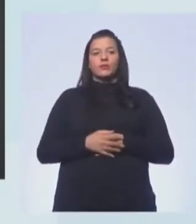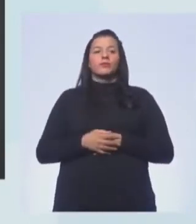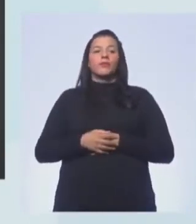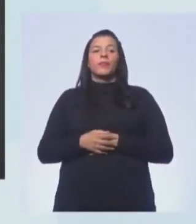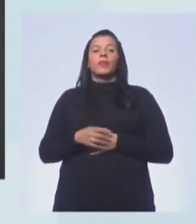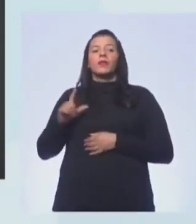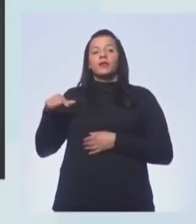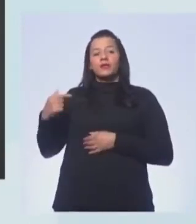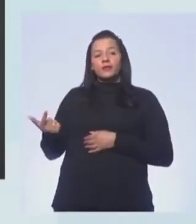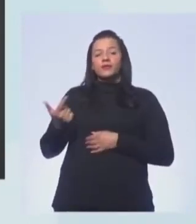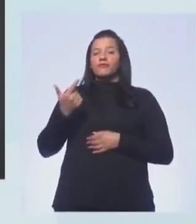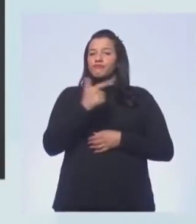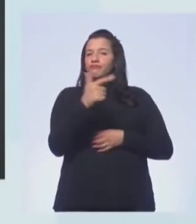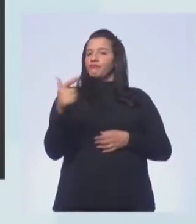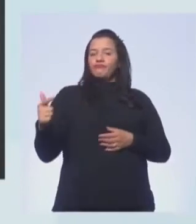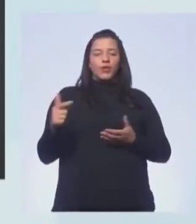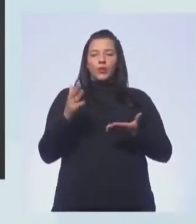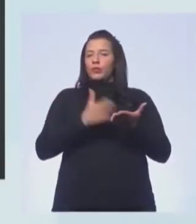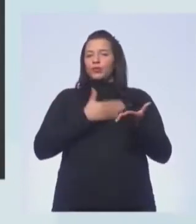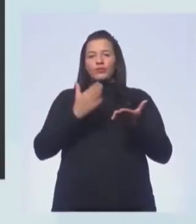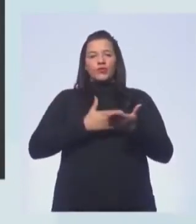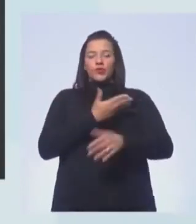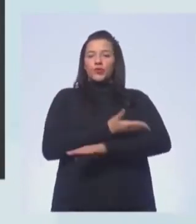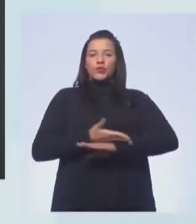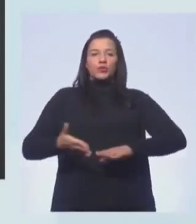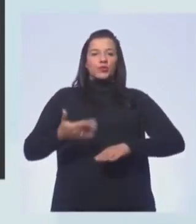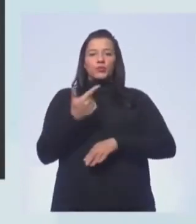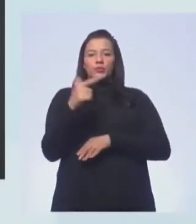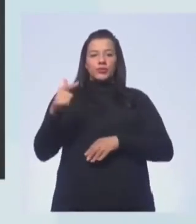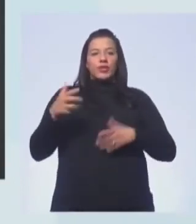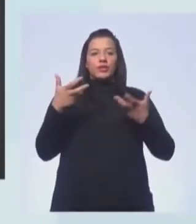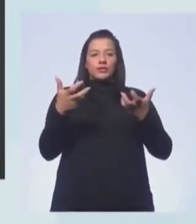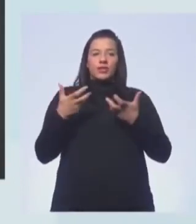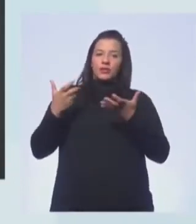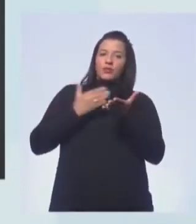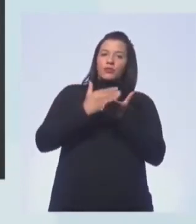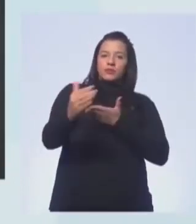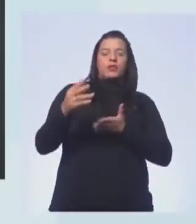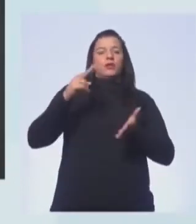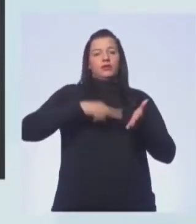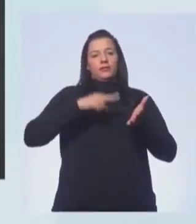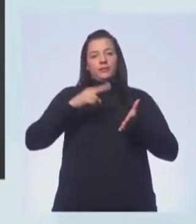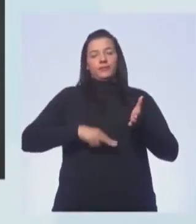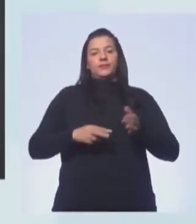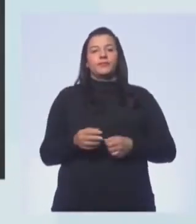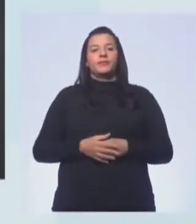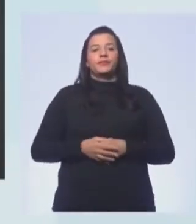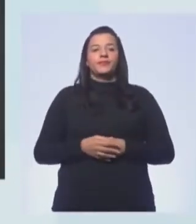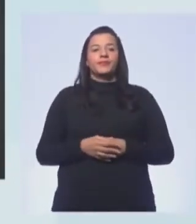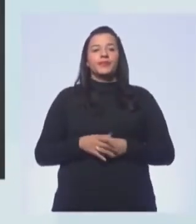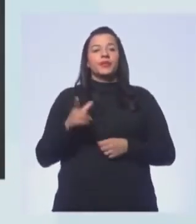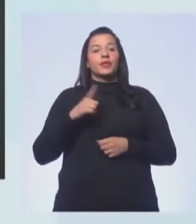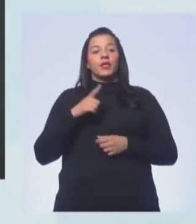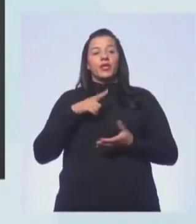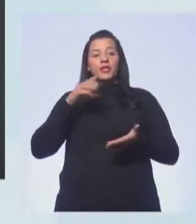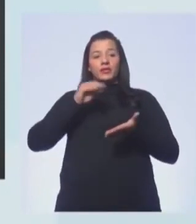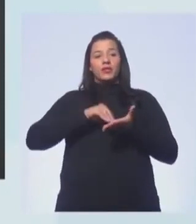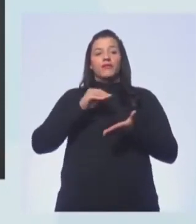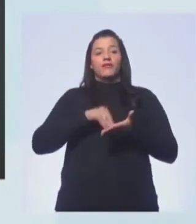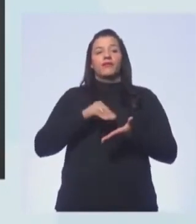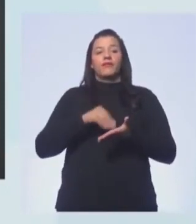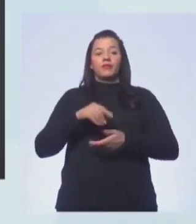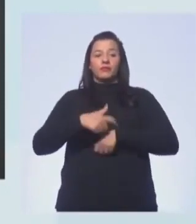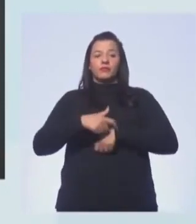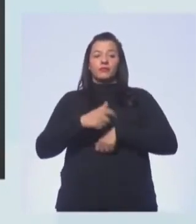de ler mais, obviamente, porque são não leitores, né? Então eles precisam começar a ler. Então só tem a barra do falta de tempo, então está chegando